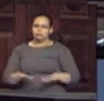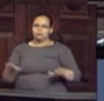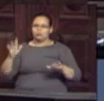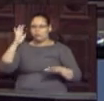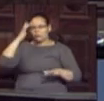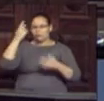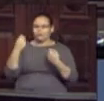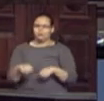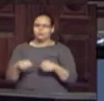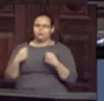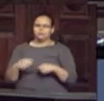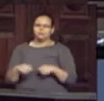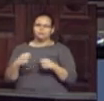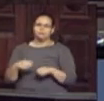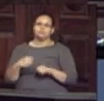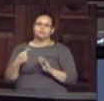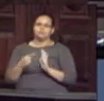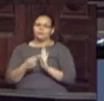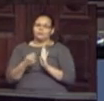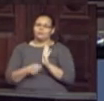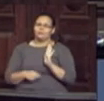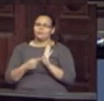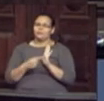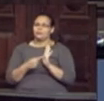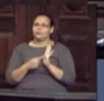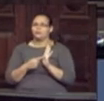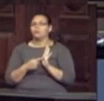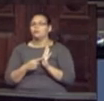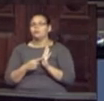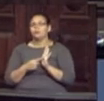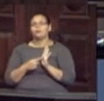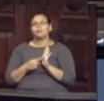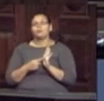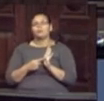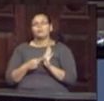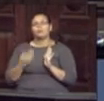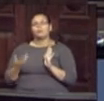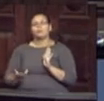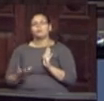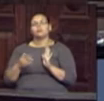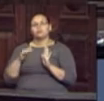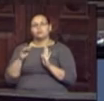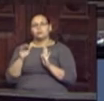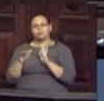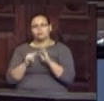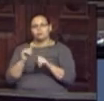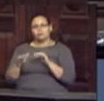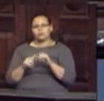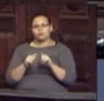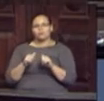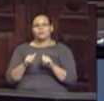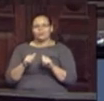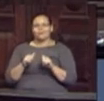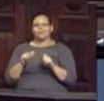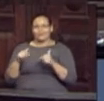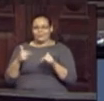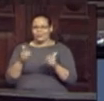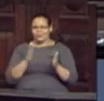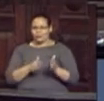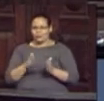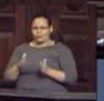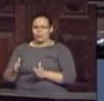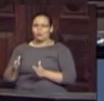é preciso que esta matéria seja, pelo menos, que sejam chamados os trabalhos à ordem, como se diz em